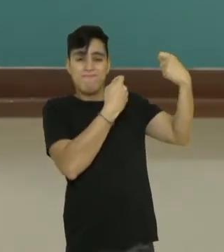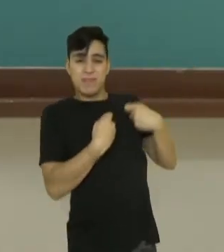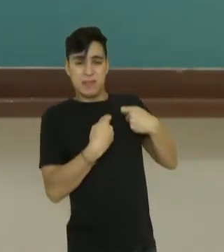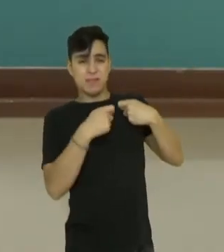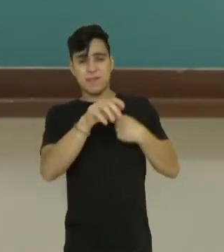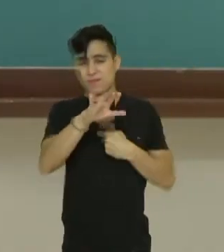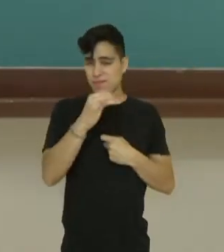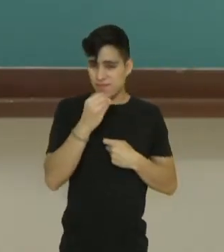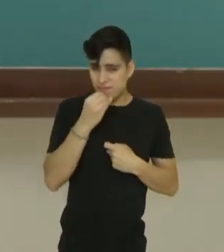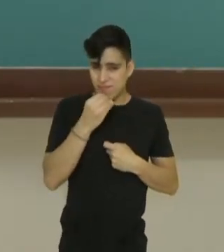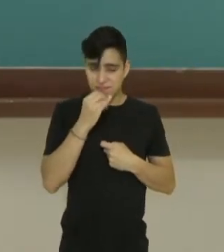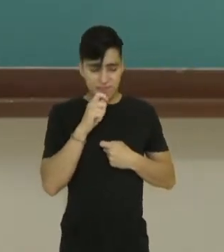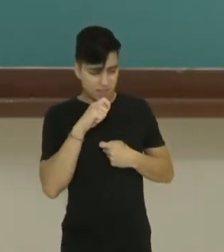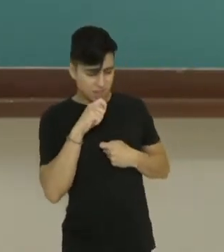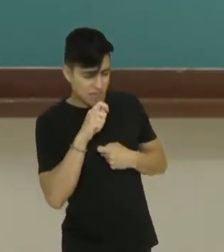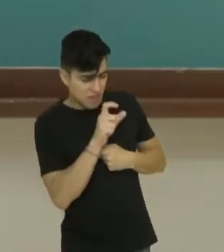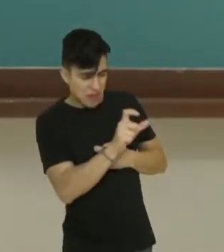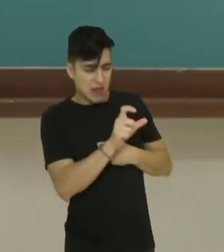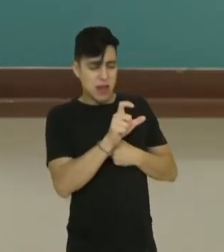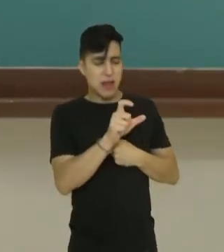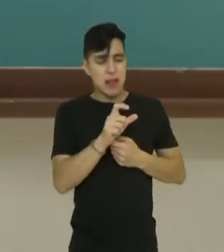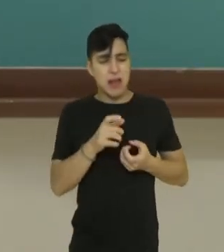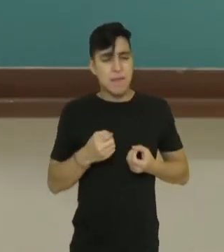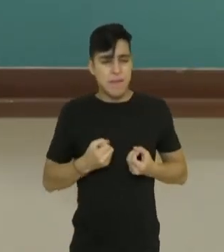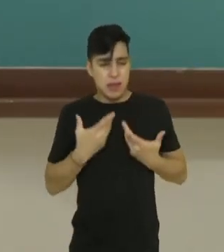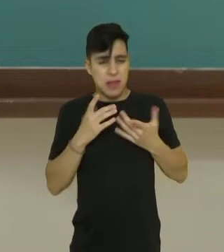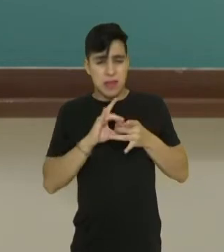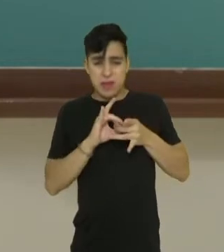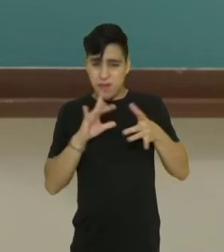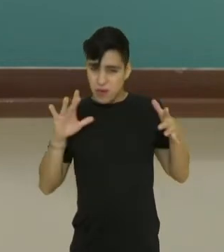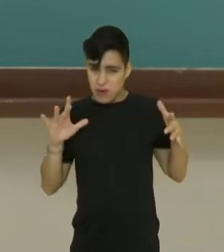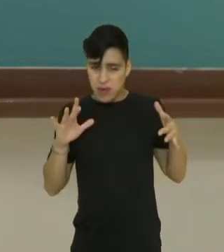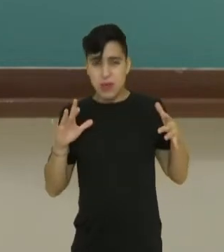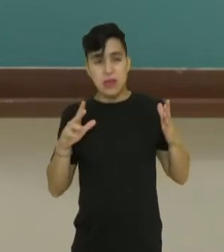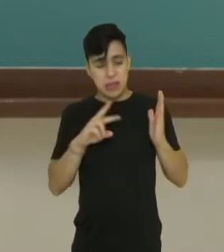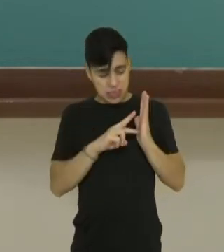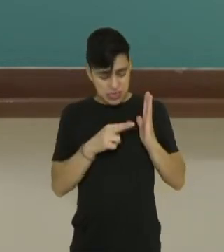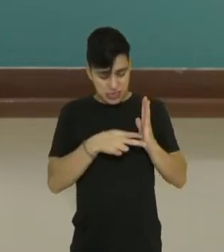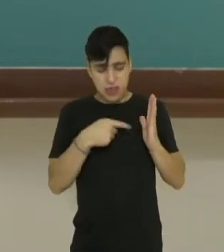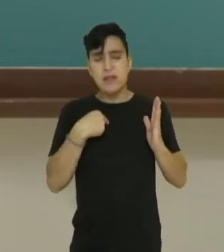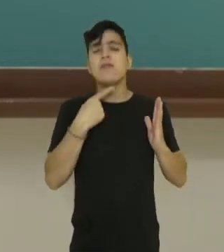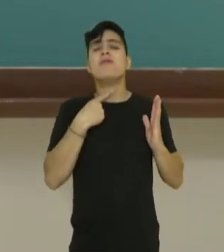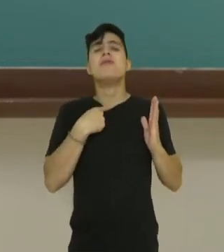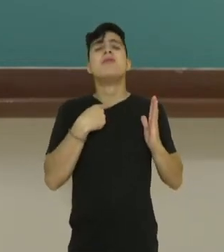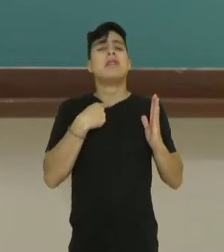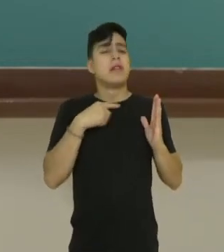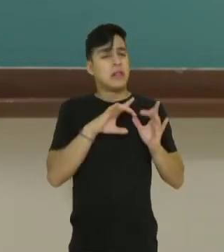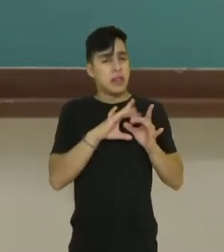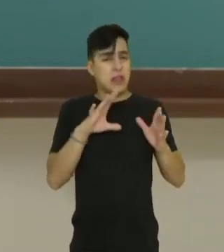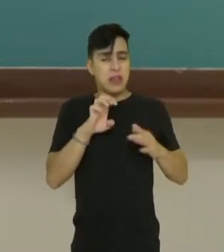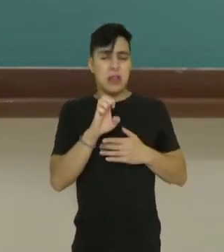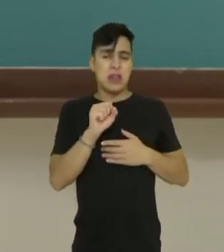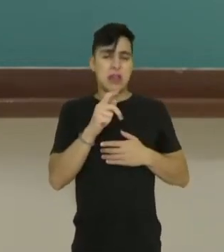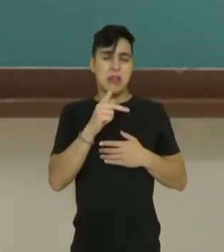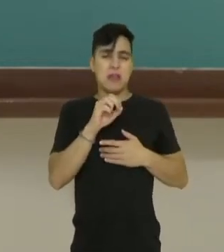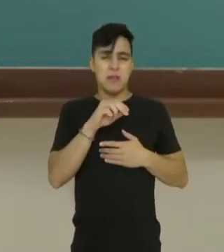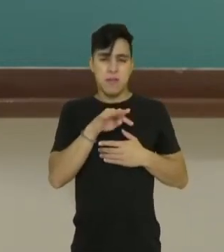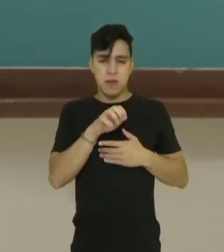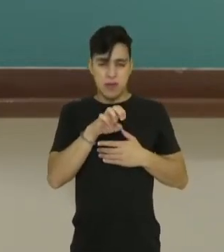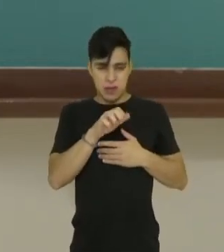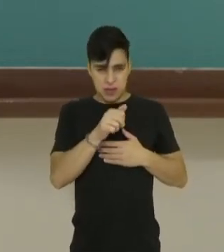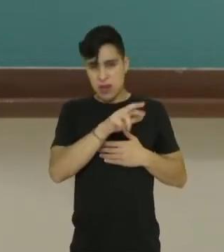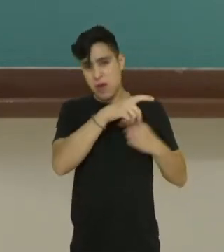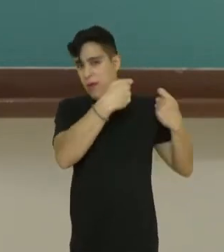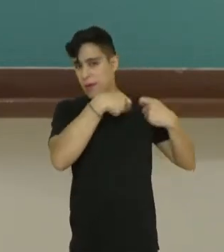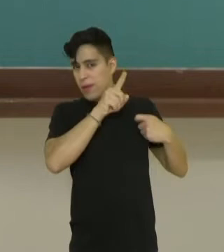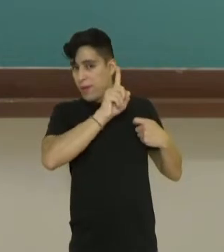o próprio nome delas diz, migração espontânea é aquela que nós partimos por livre e espontânea vontade. Ah, simplesmente me deu vontade de